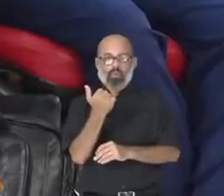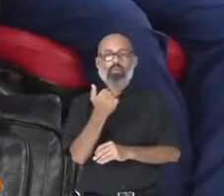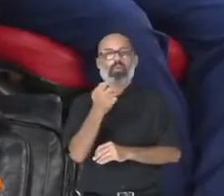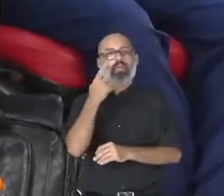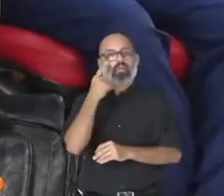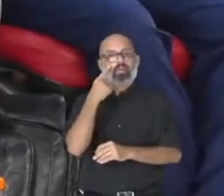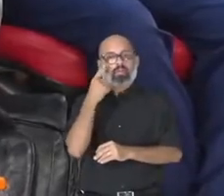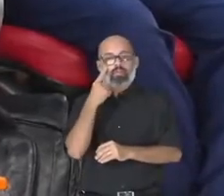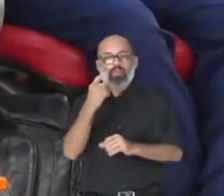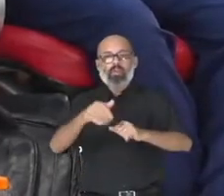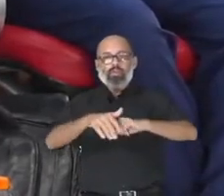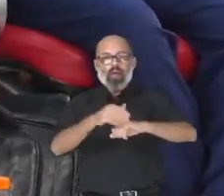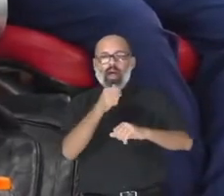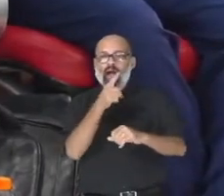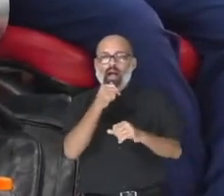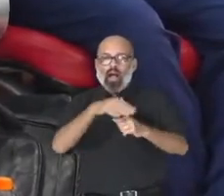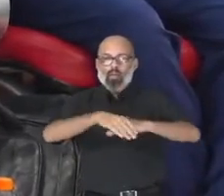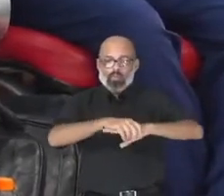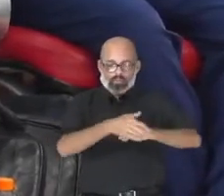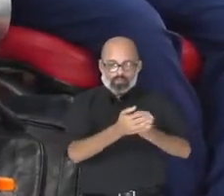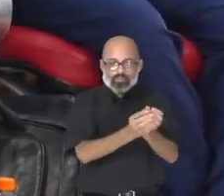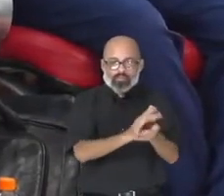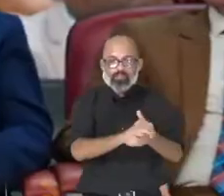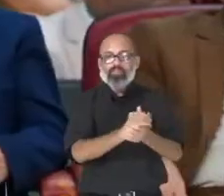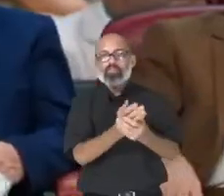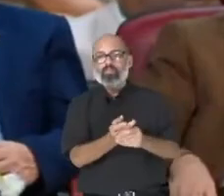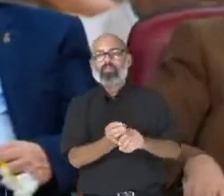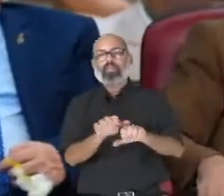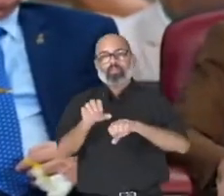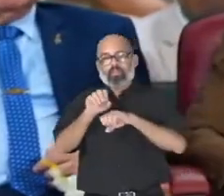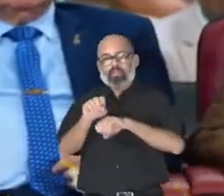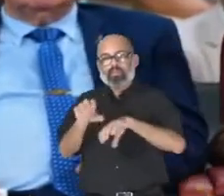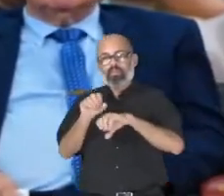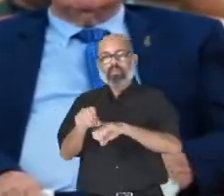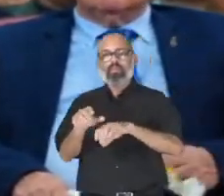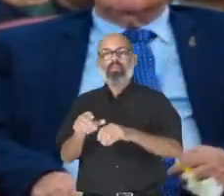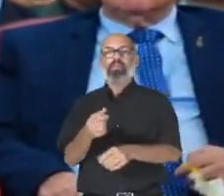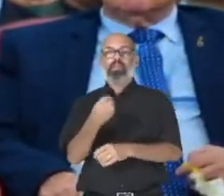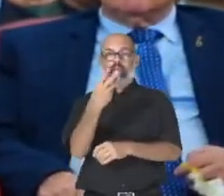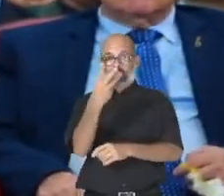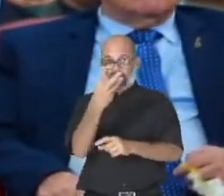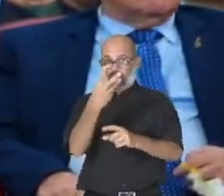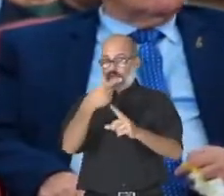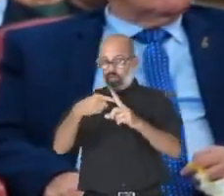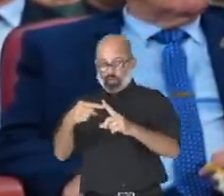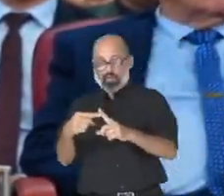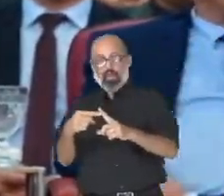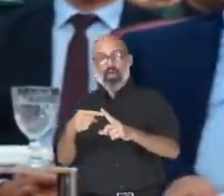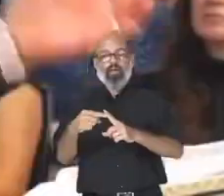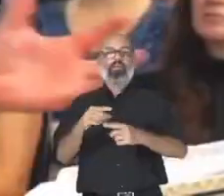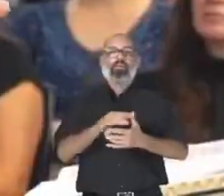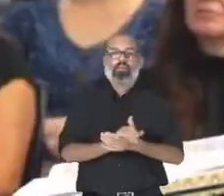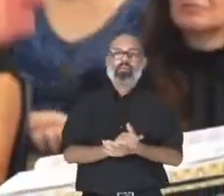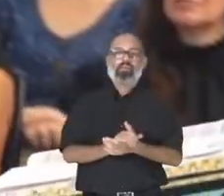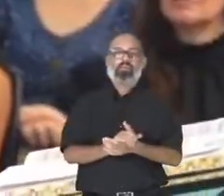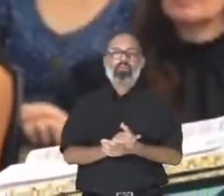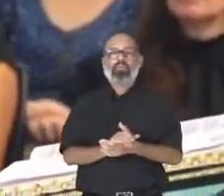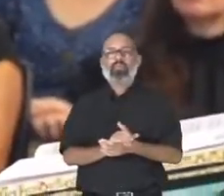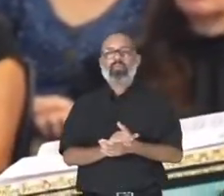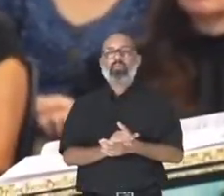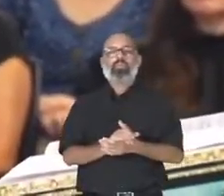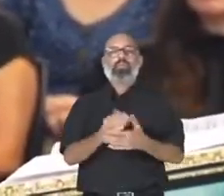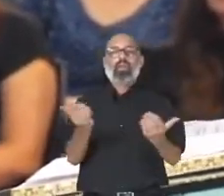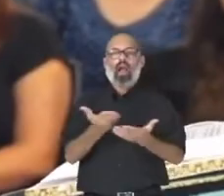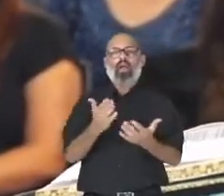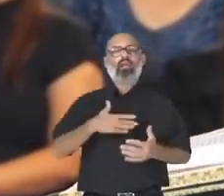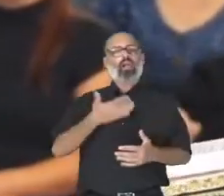ele lavar os seus pés, ele dava ensinamentos. 3 anos e meio dessa ligação, 3 anos e meio. Aí